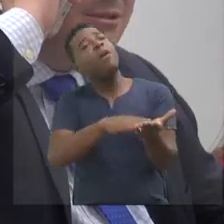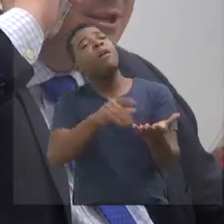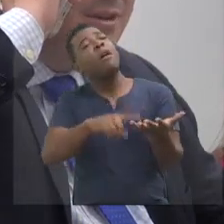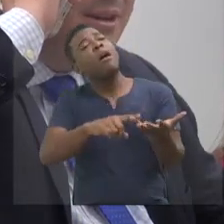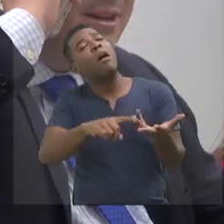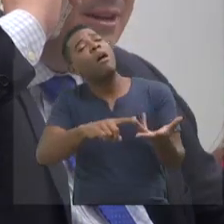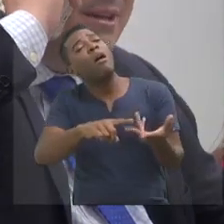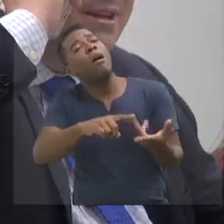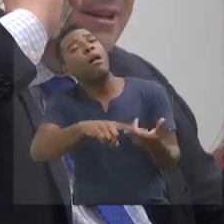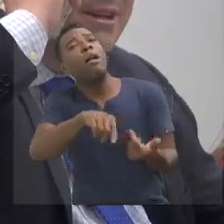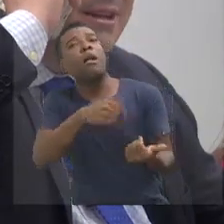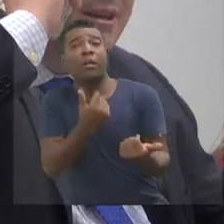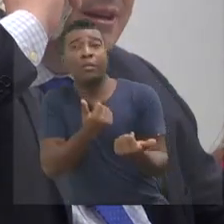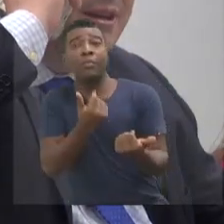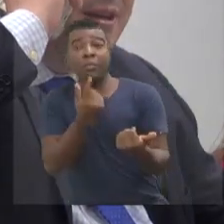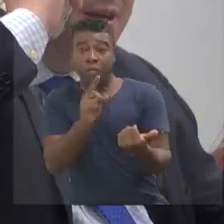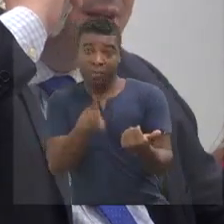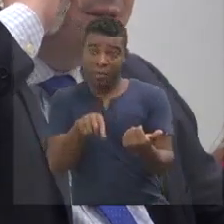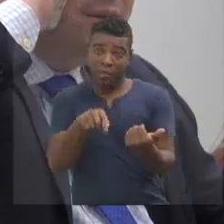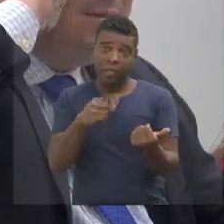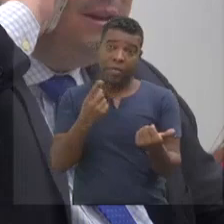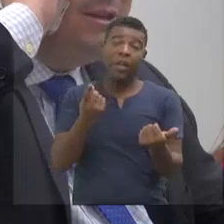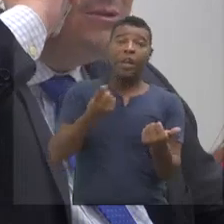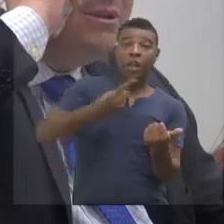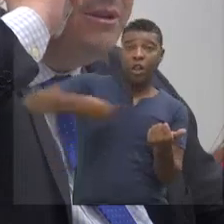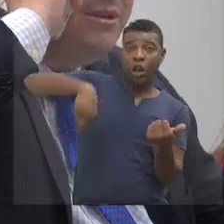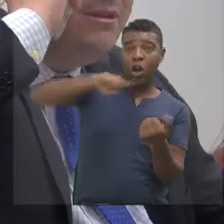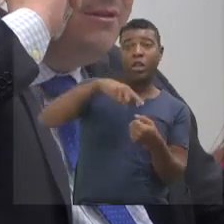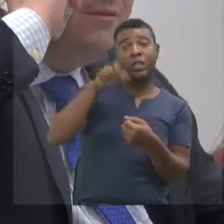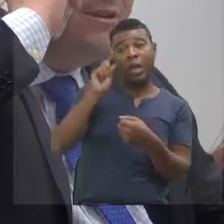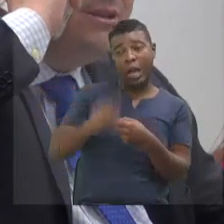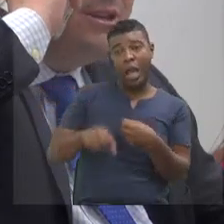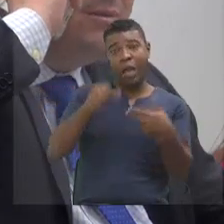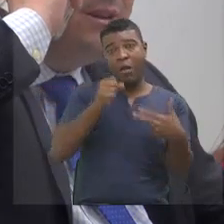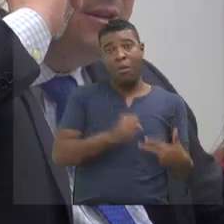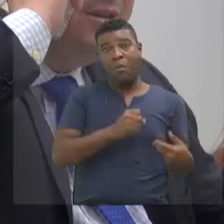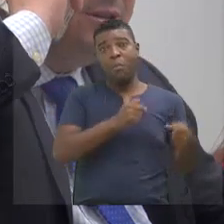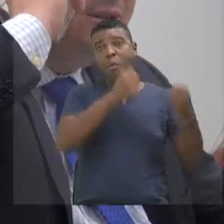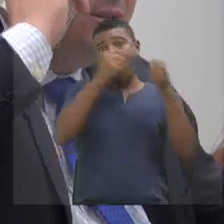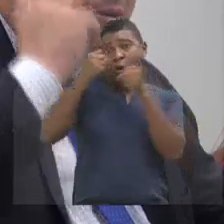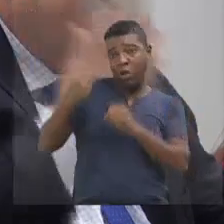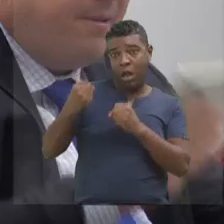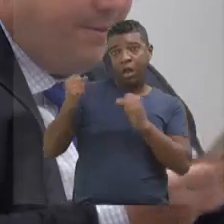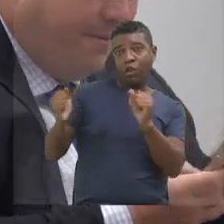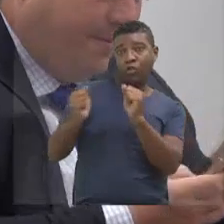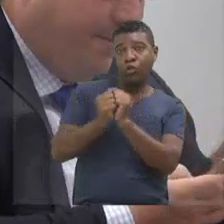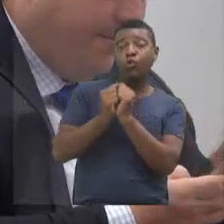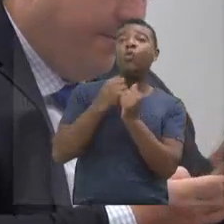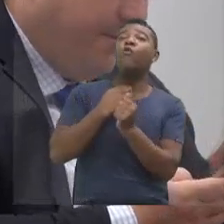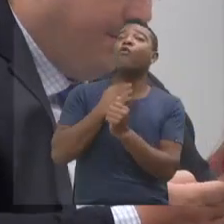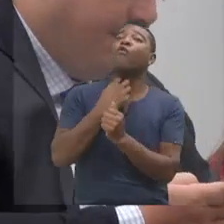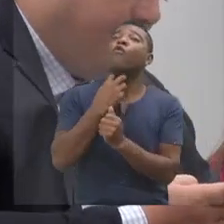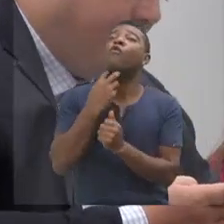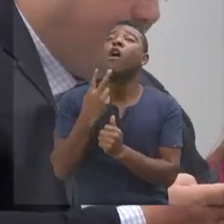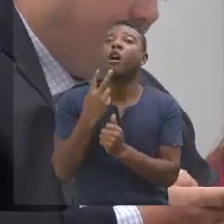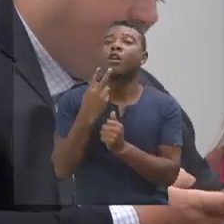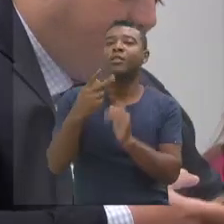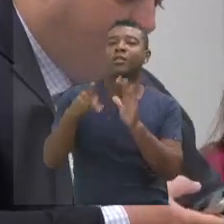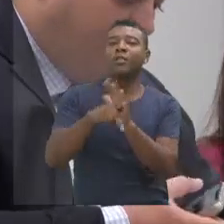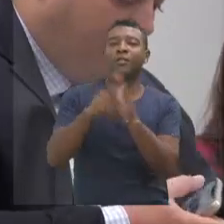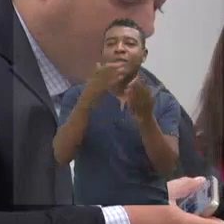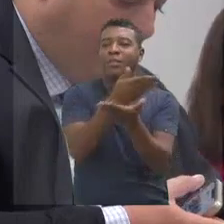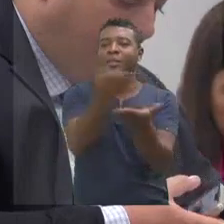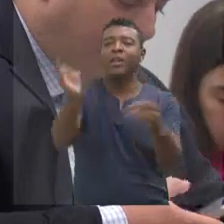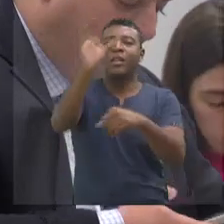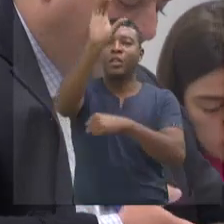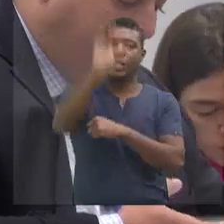de sermos poder e voz do cidadão Esse é o lema da Assembleia ser